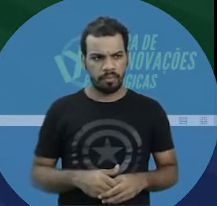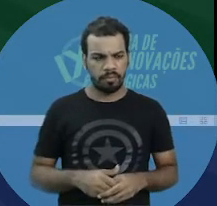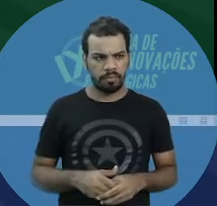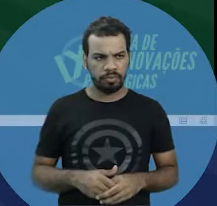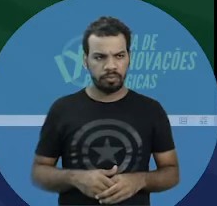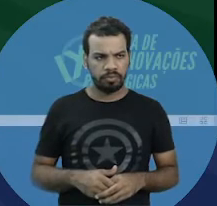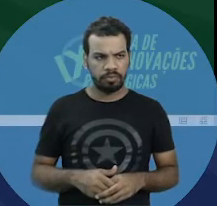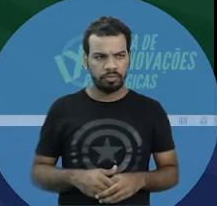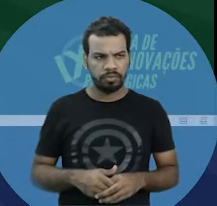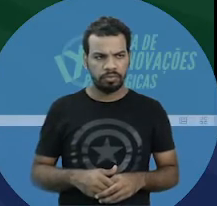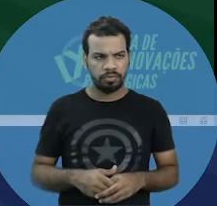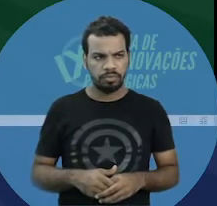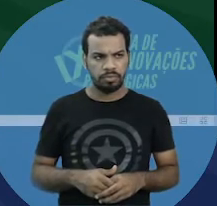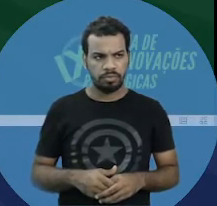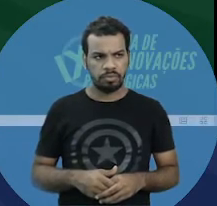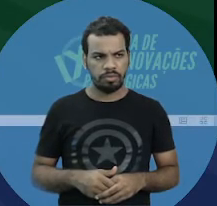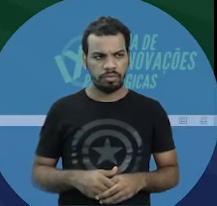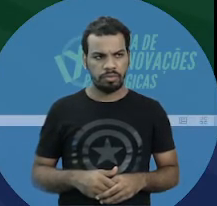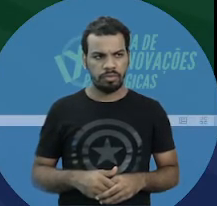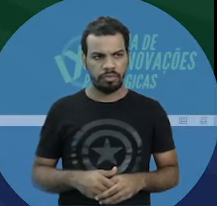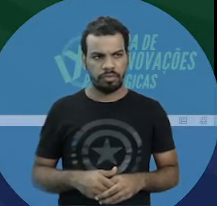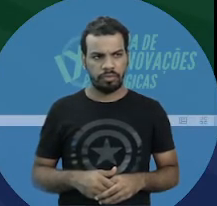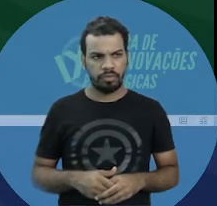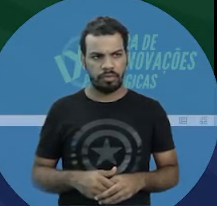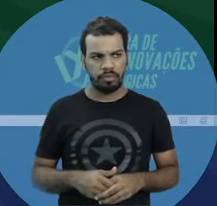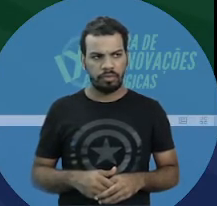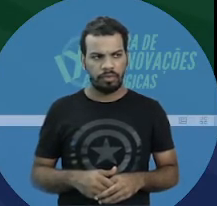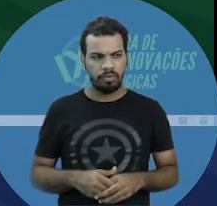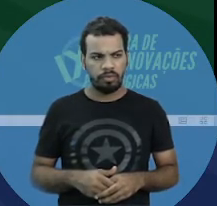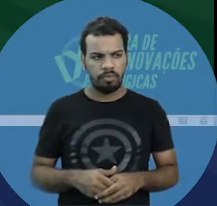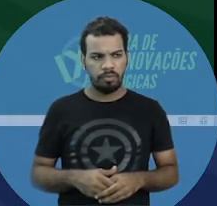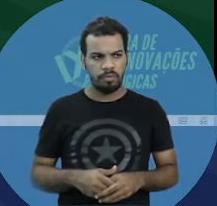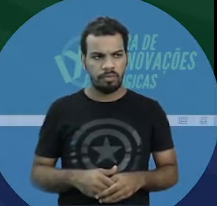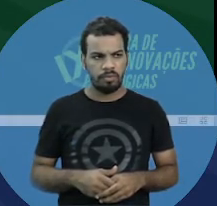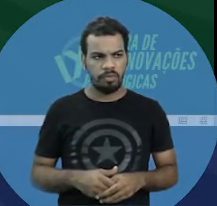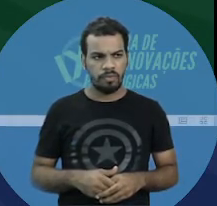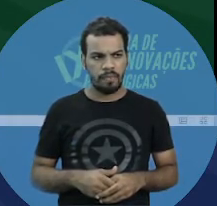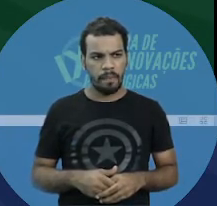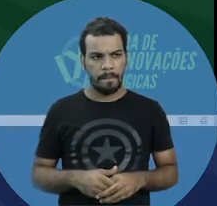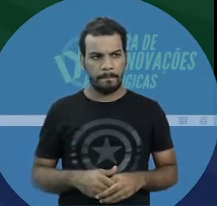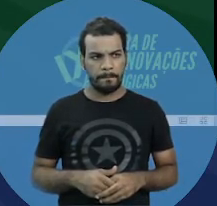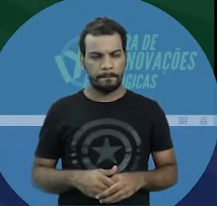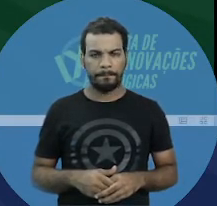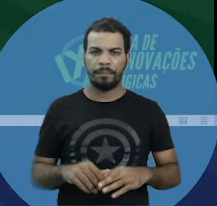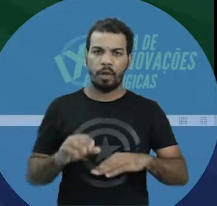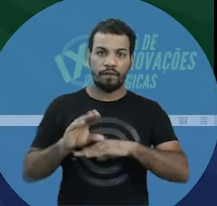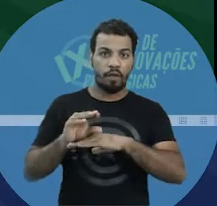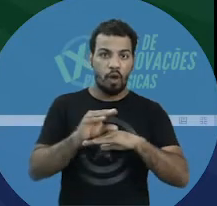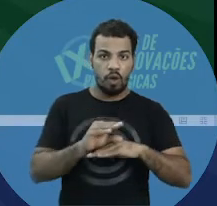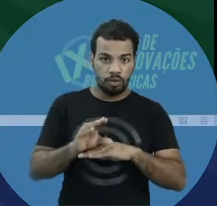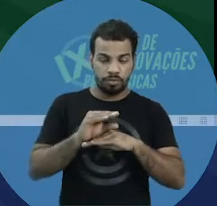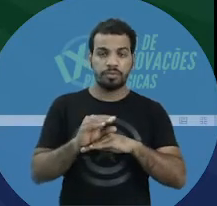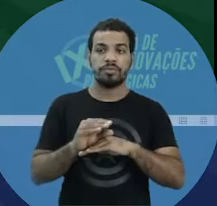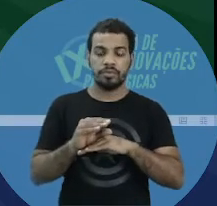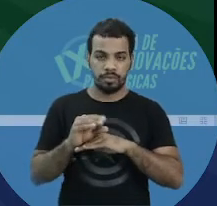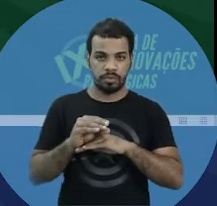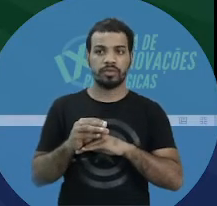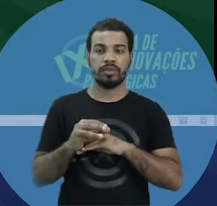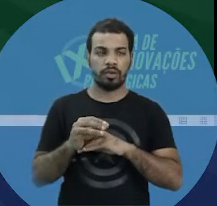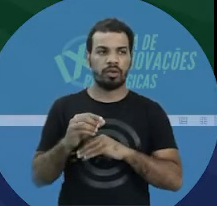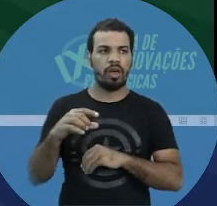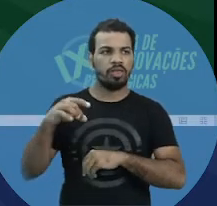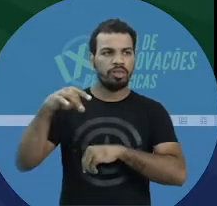Mas sinal do que... Pronto. Essas são as evidências, as nossas fotos. Esse é o gotejador caseiro que a